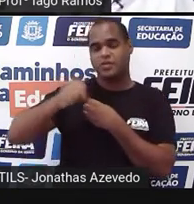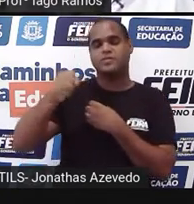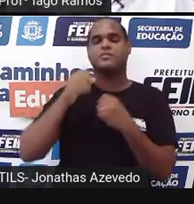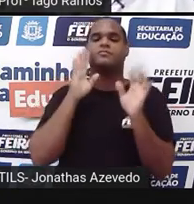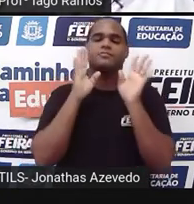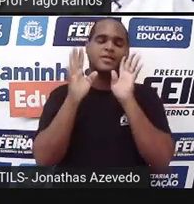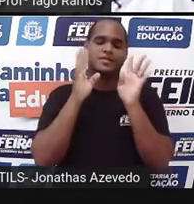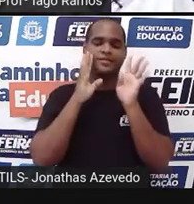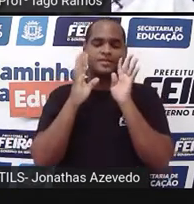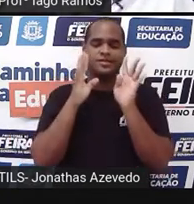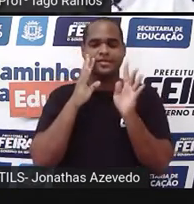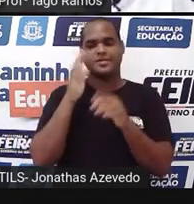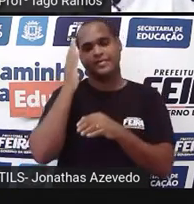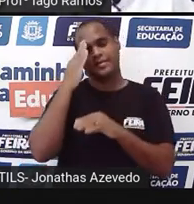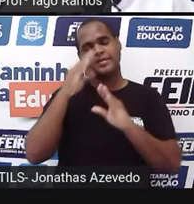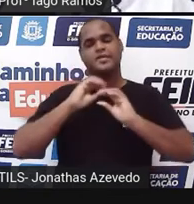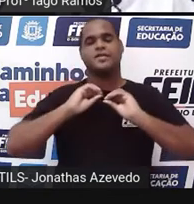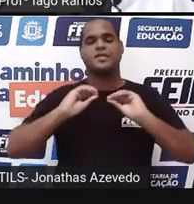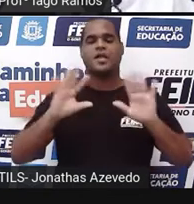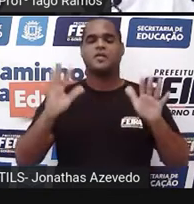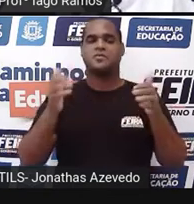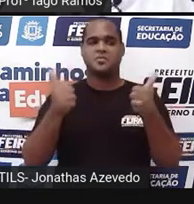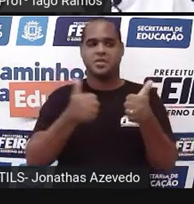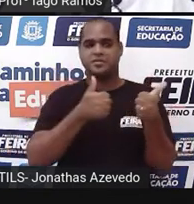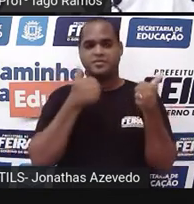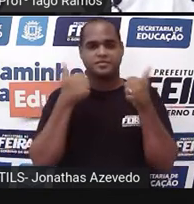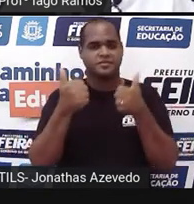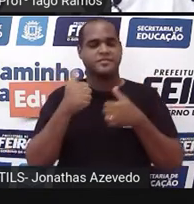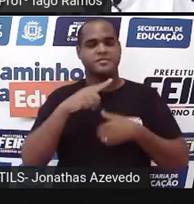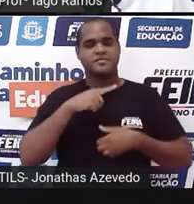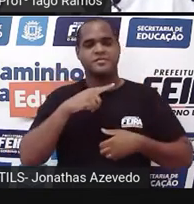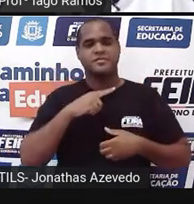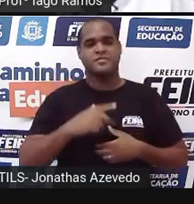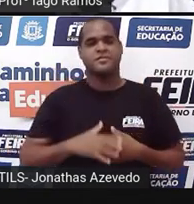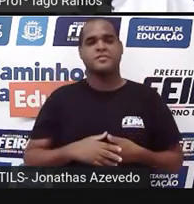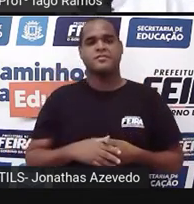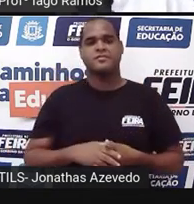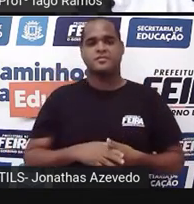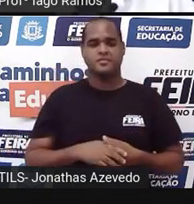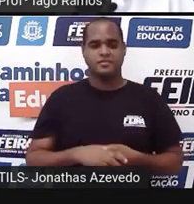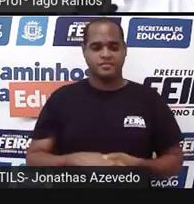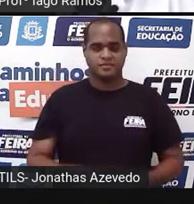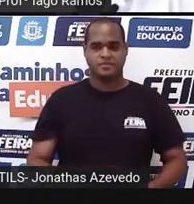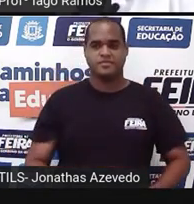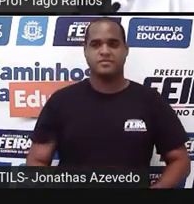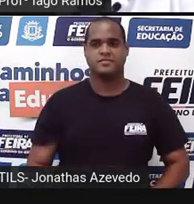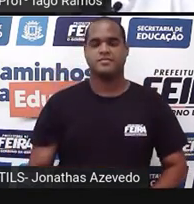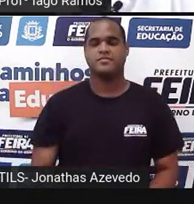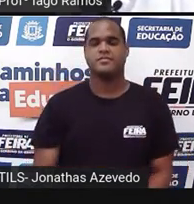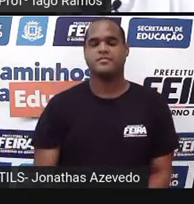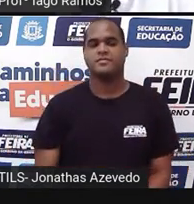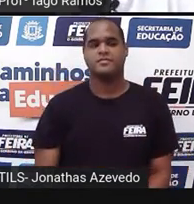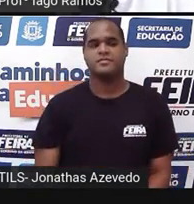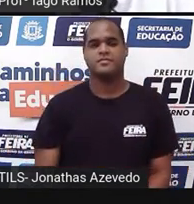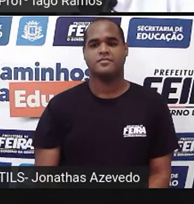pensar o quanto você entendeu até aqui E aí